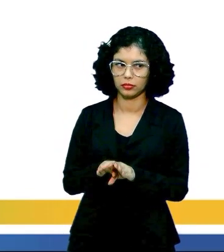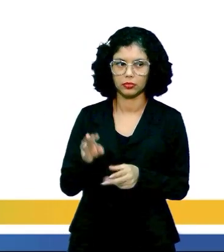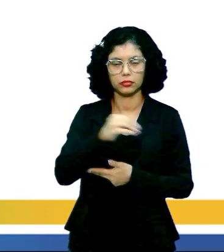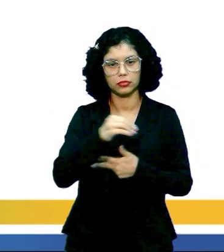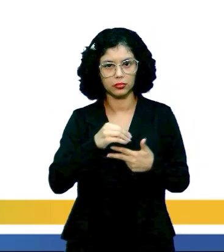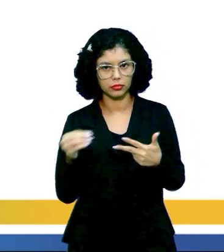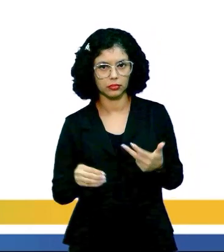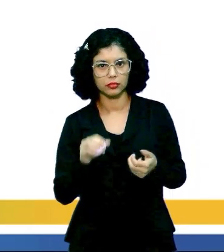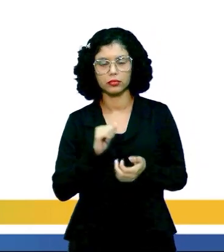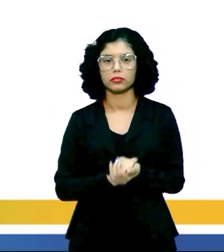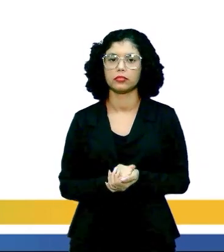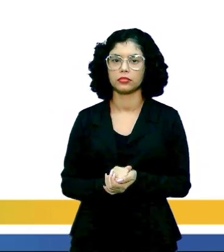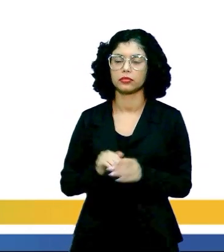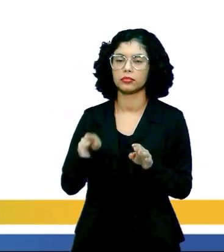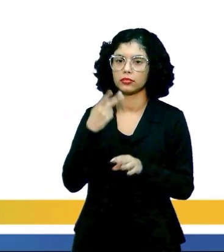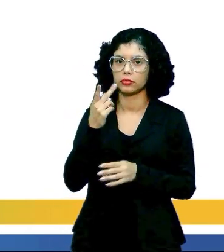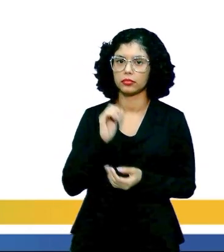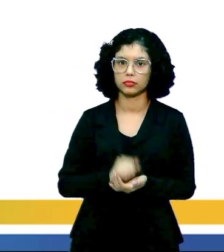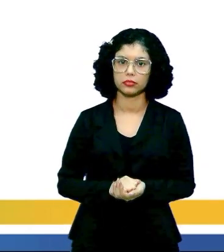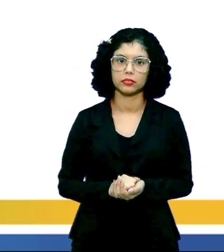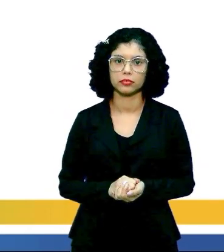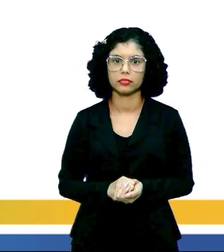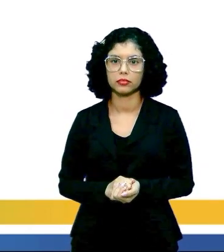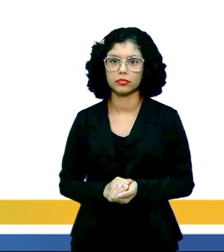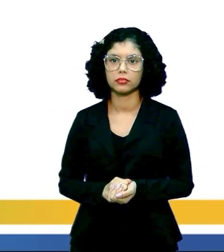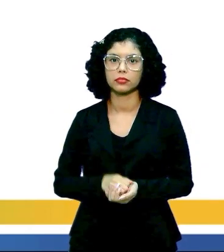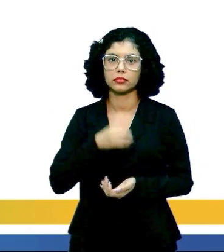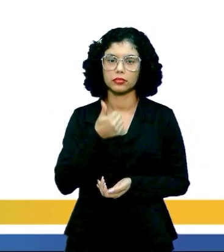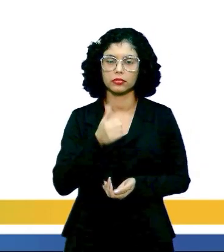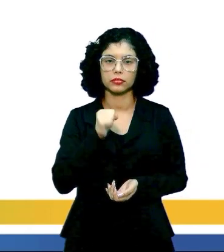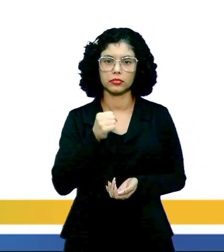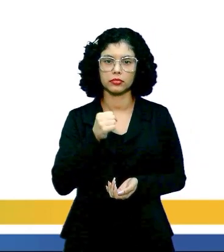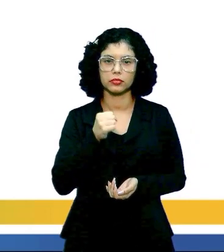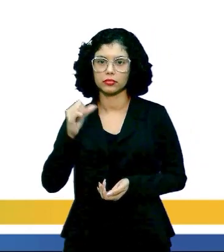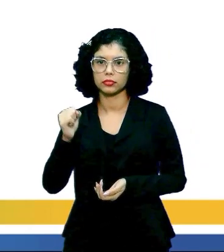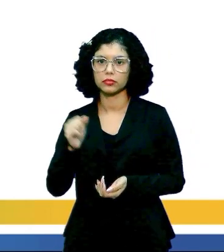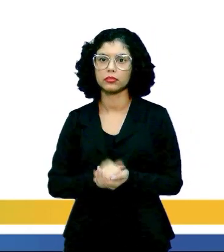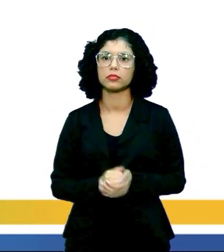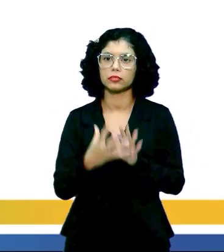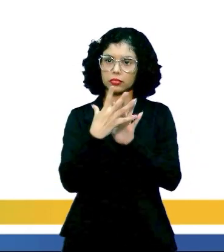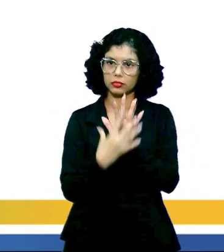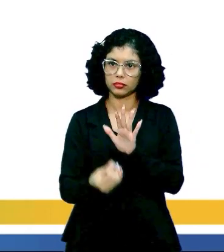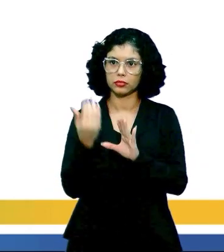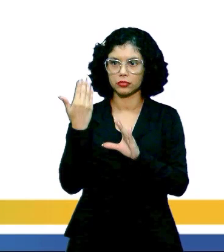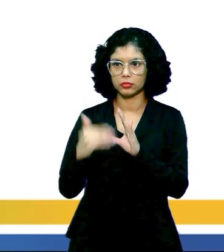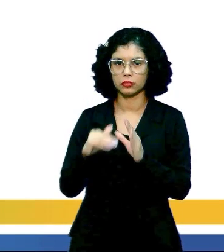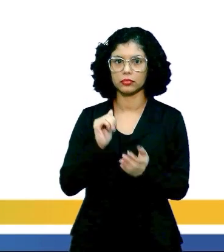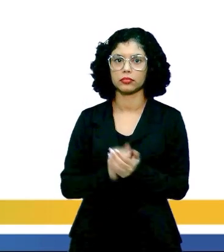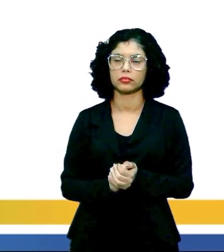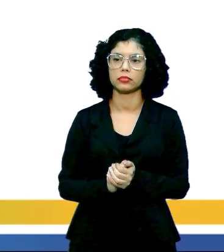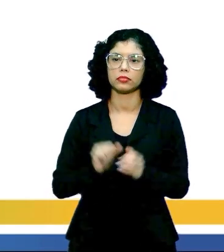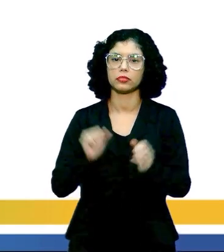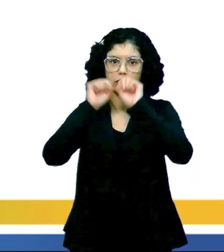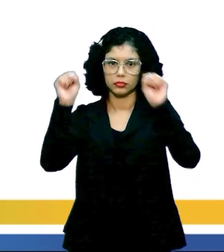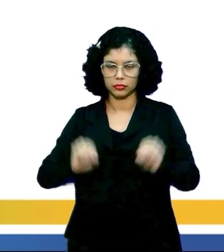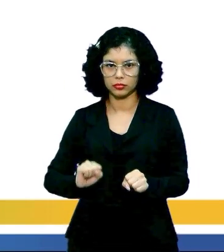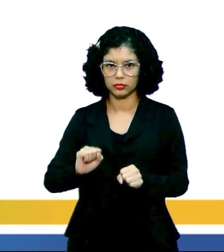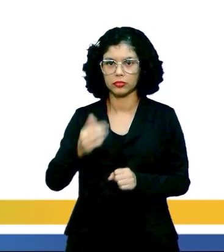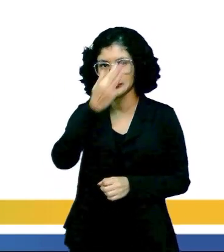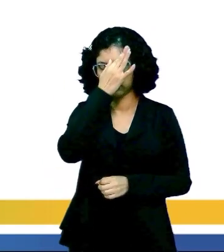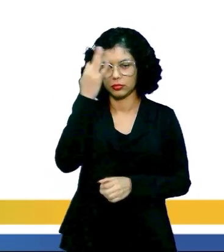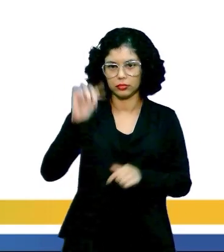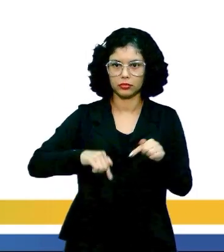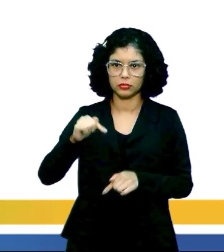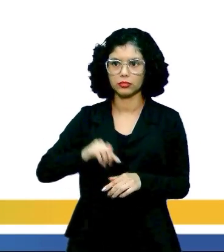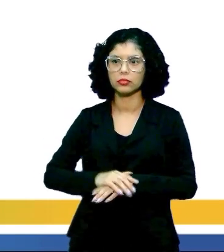Enem 2019 e ela vai dizer o seguinte: em 1808, Dalton publicou o seu famoso livro intitulado Um Novo Sistema